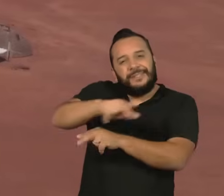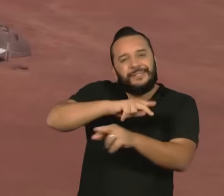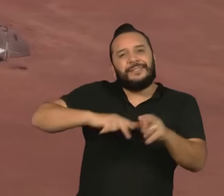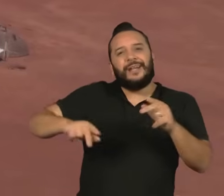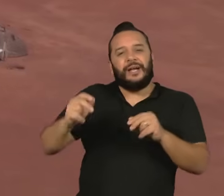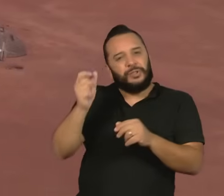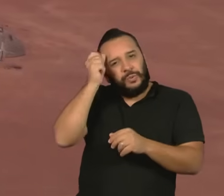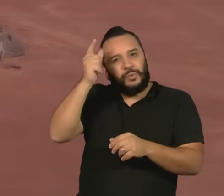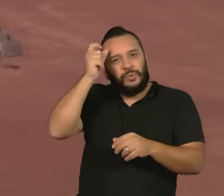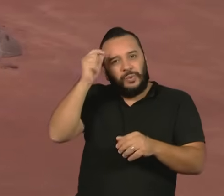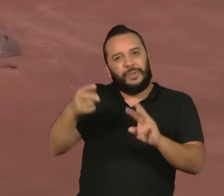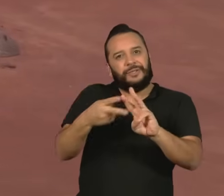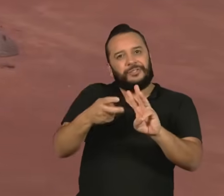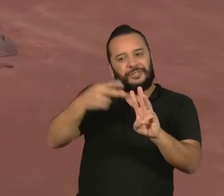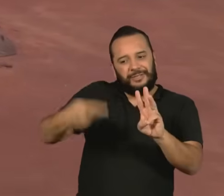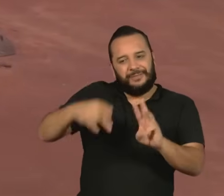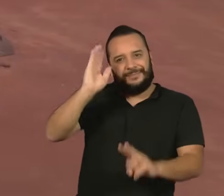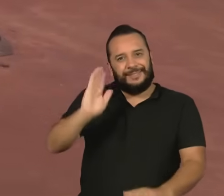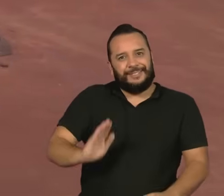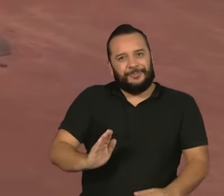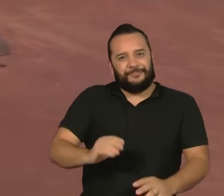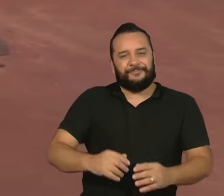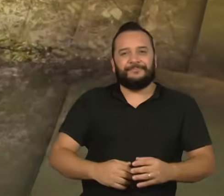do Brasil.